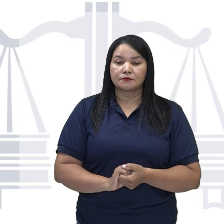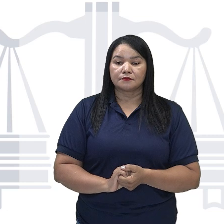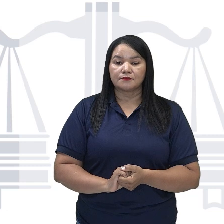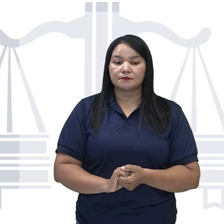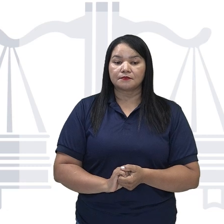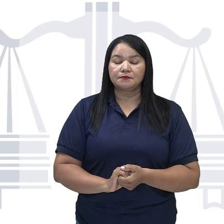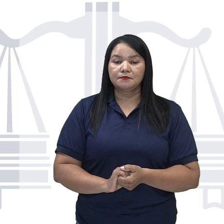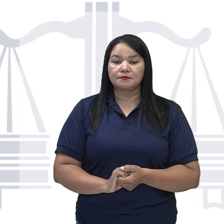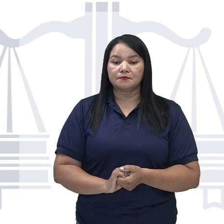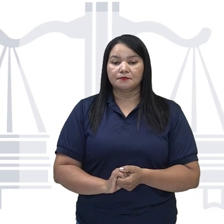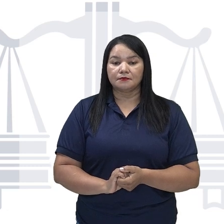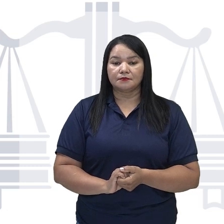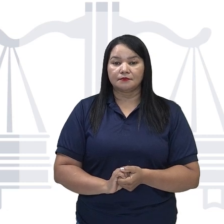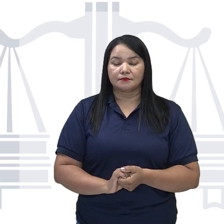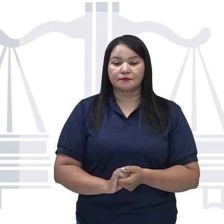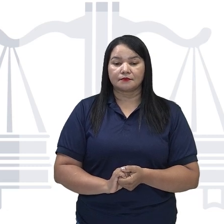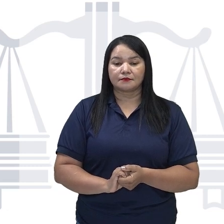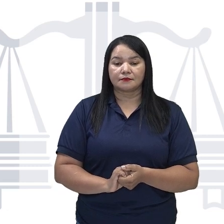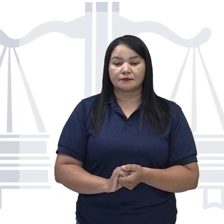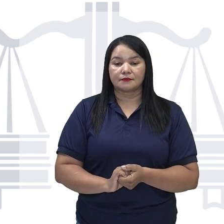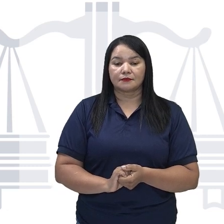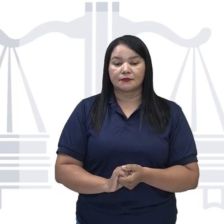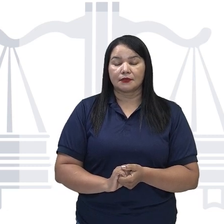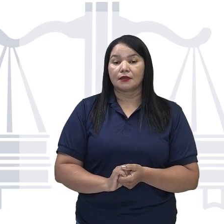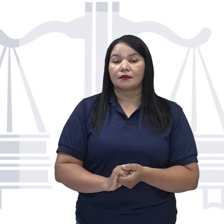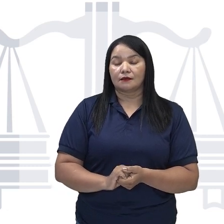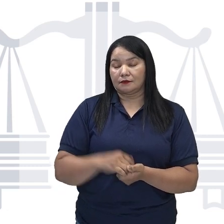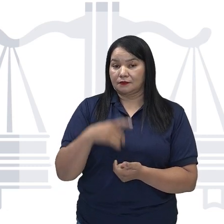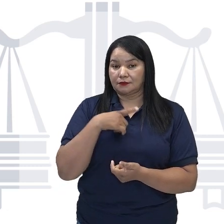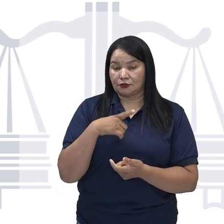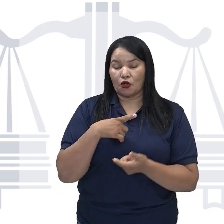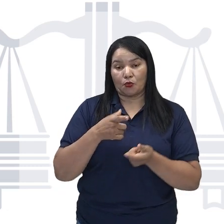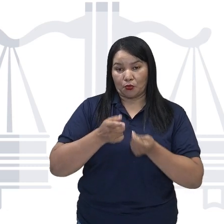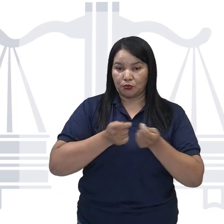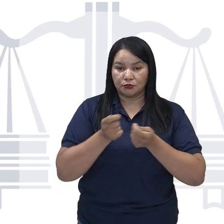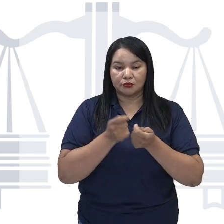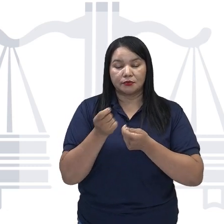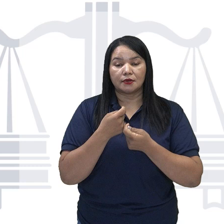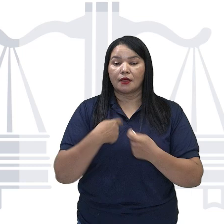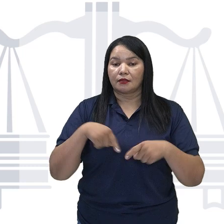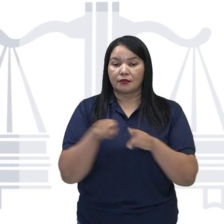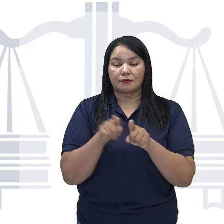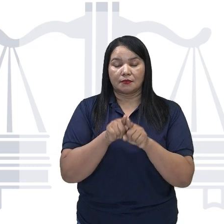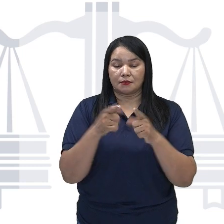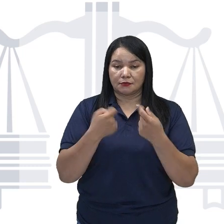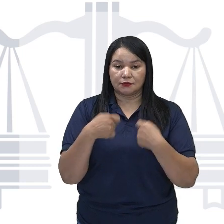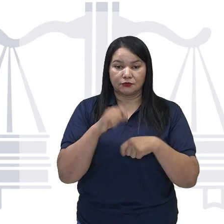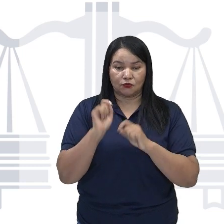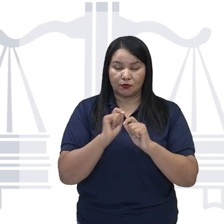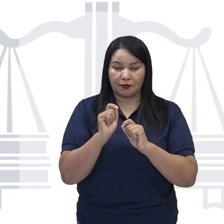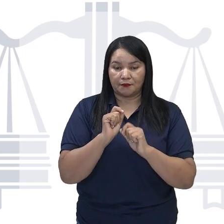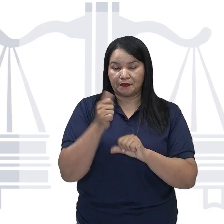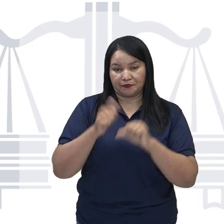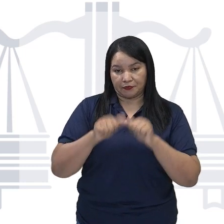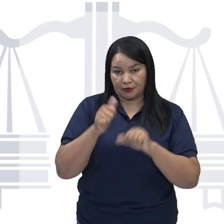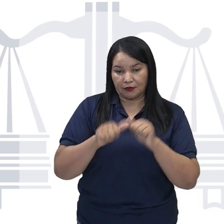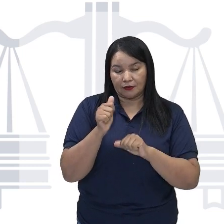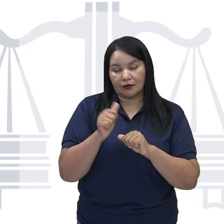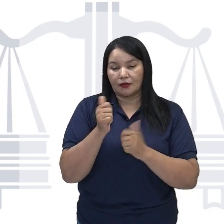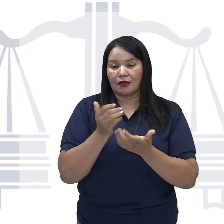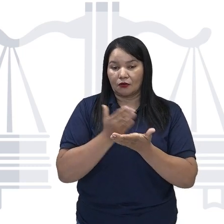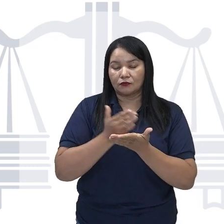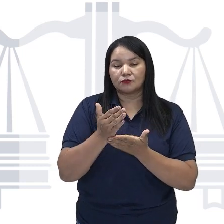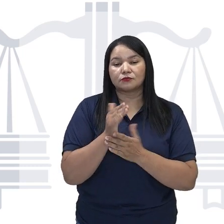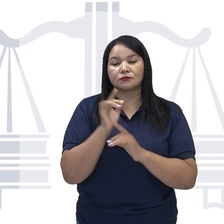Por ter esse controle, a gente também tem a nossa análise também segue um pequeno